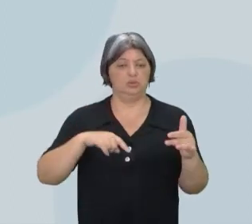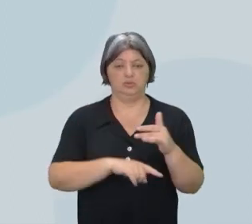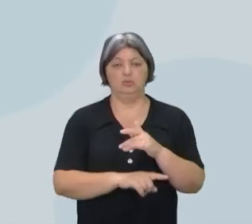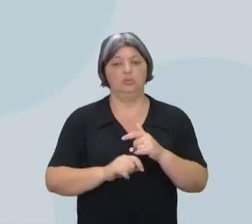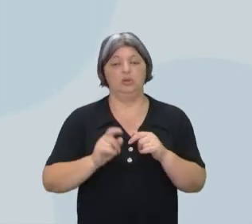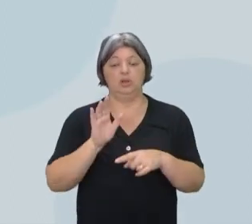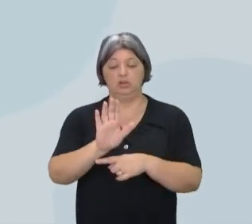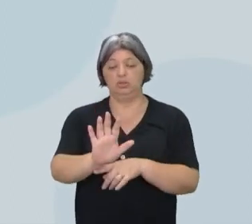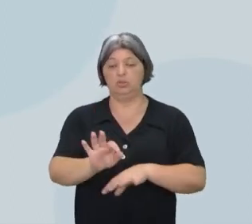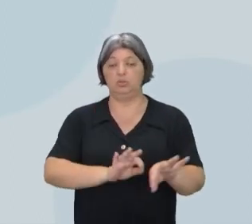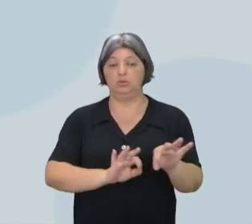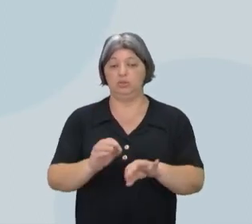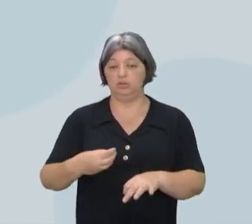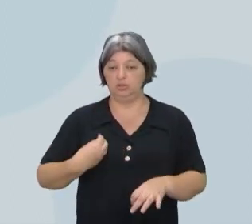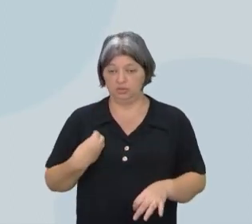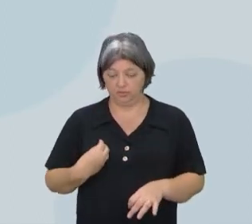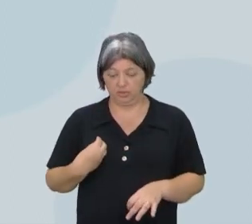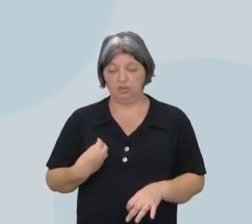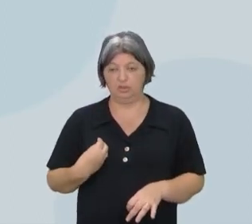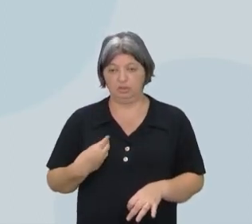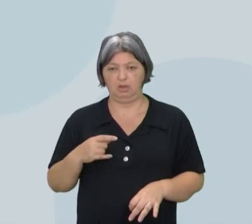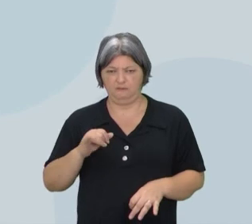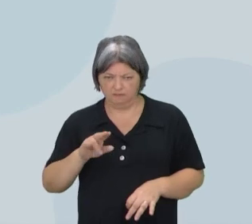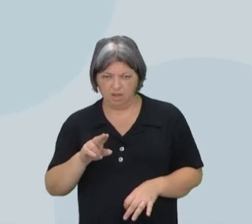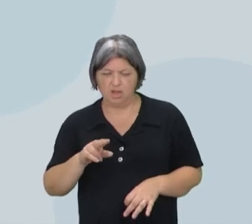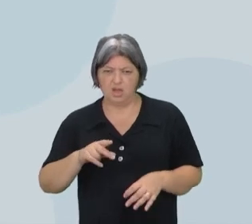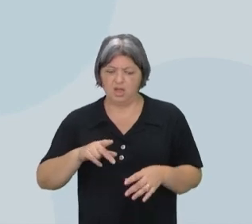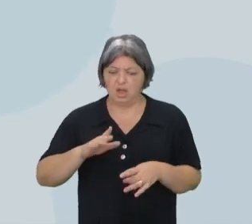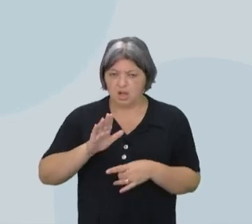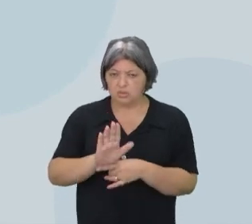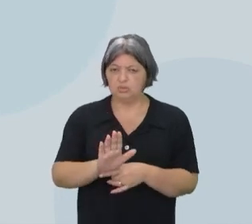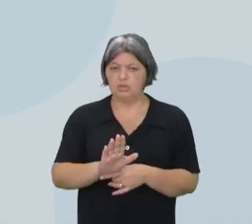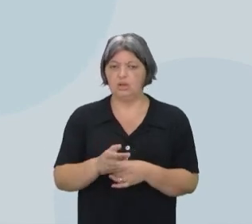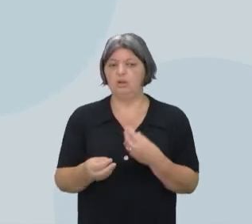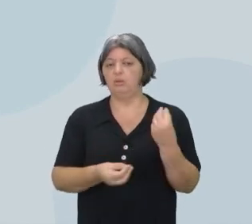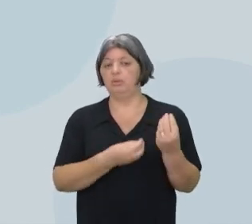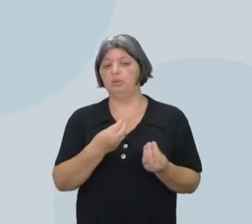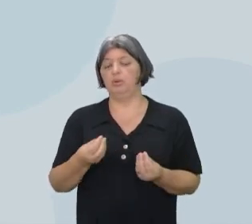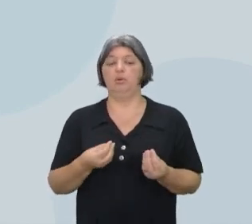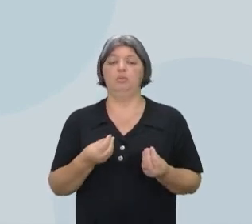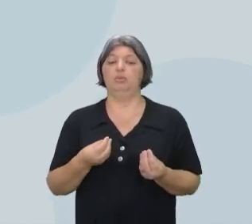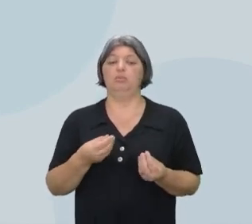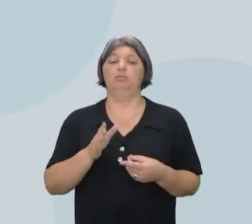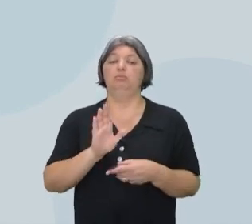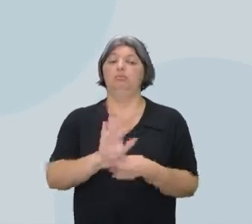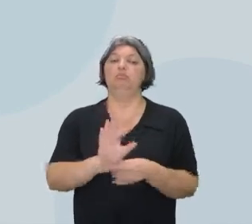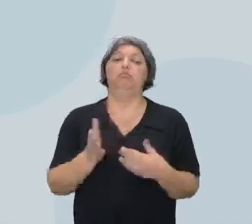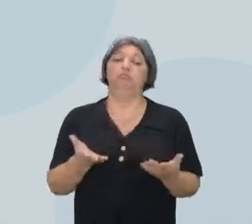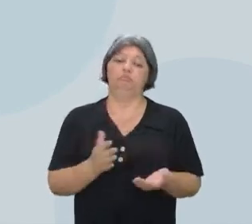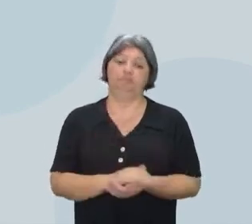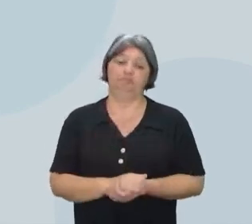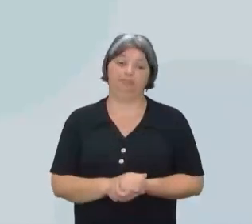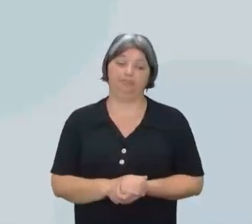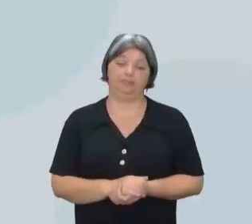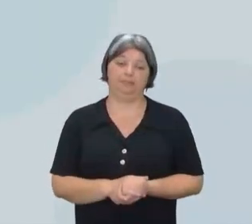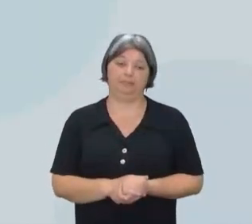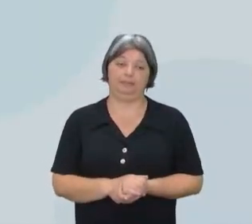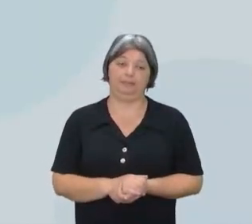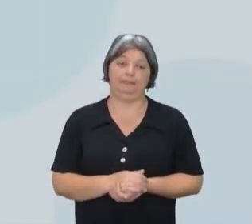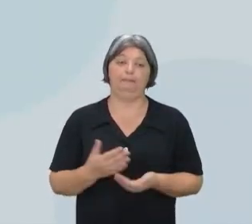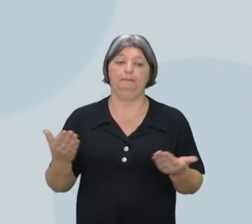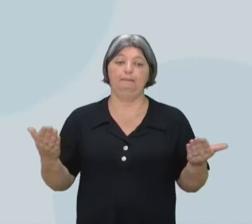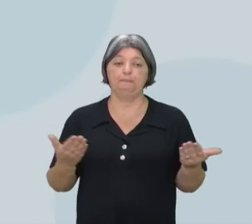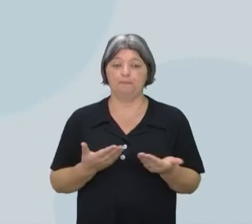de vida? Ele vai colaborar com o seu projeto de vida? Como que ele vai colaborar com o seu projeto de vida? E agora,